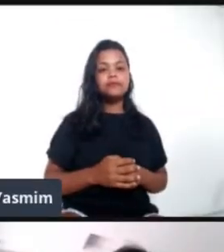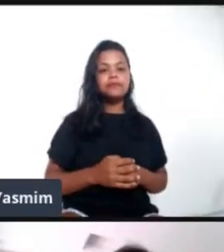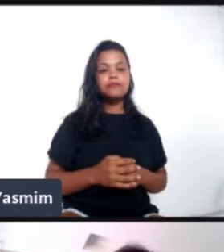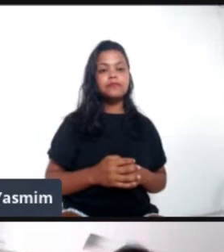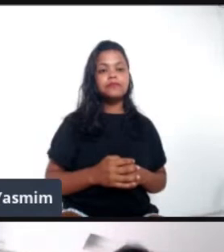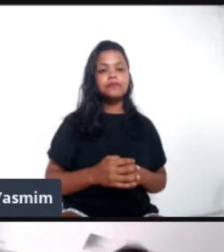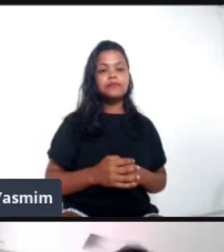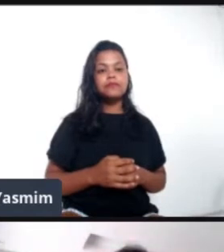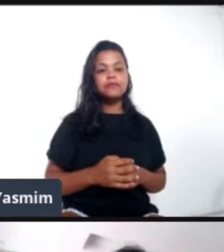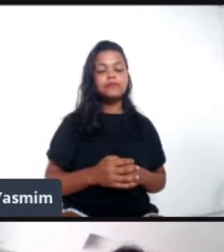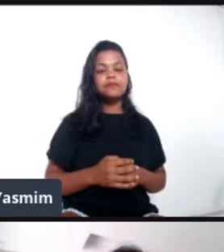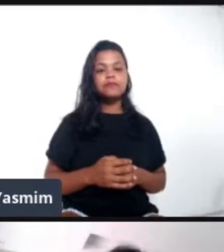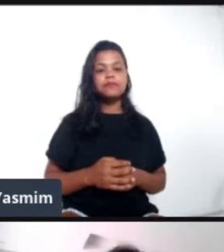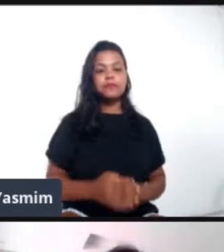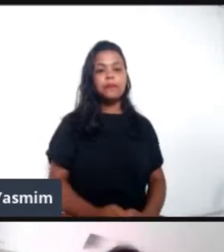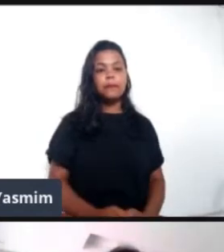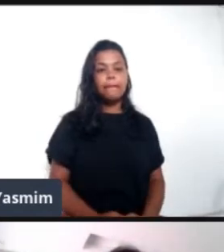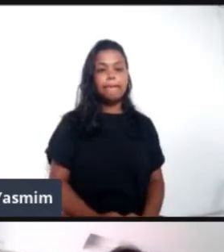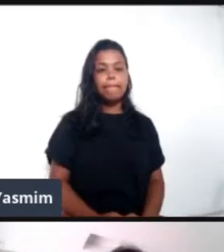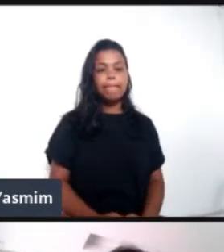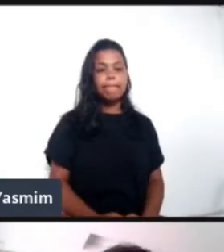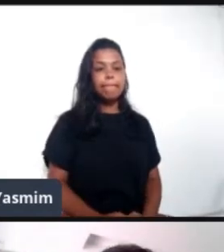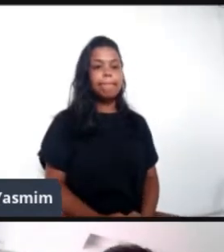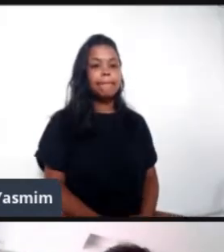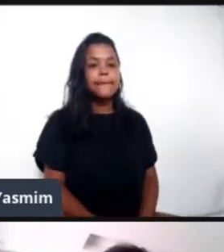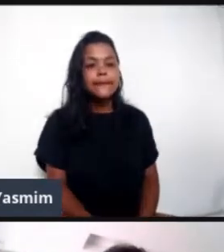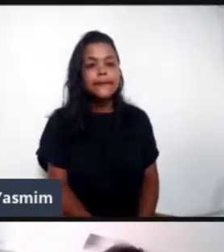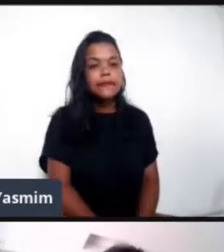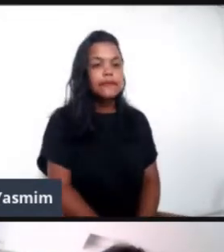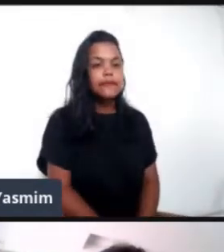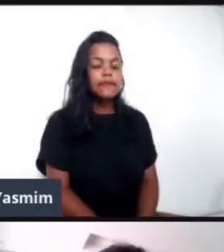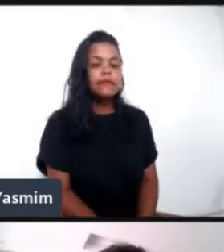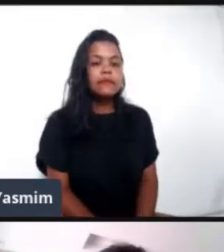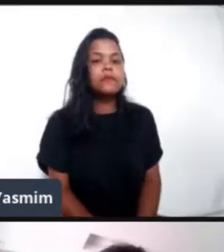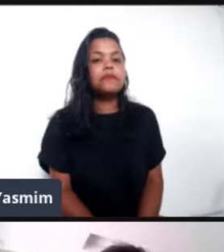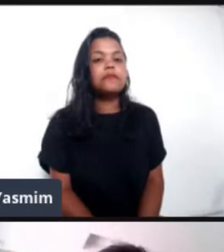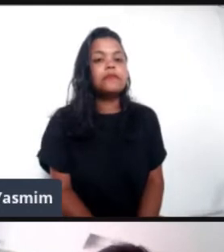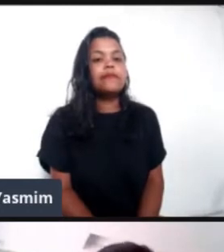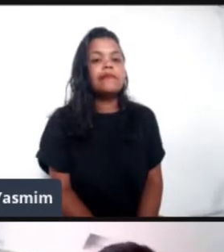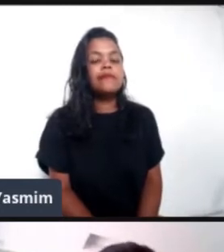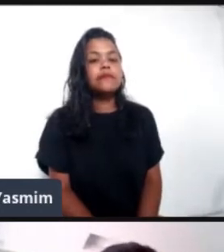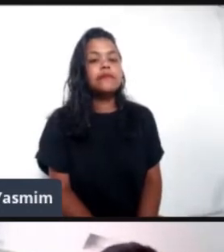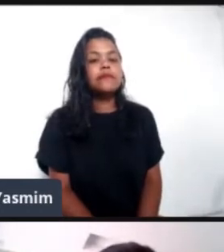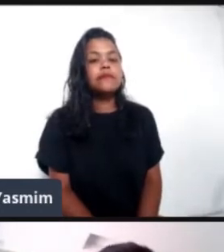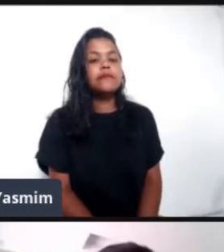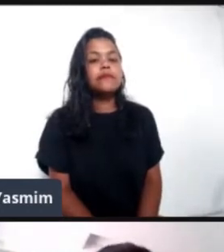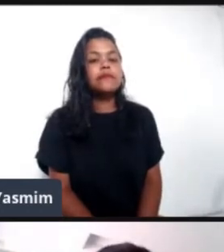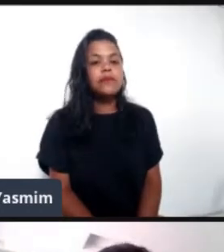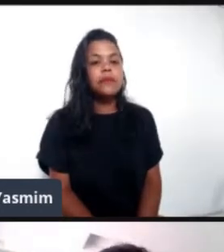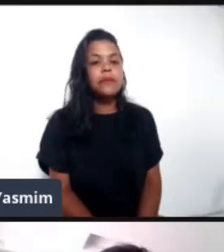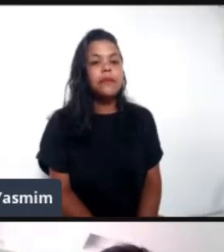vagina. Então, tudo isso funciona como barreiras que vão tentar impedir a entrada dos micro-organismos, certo?